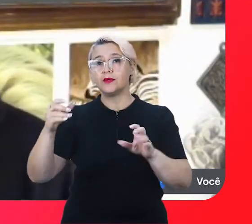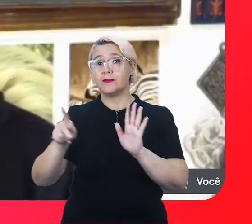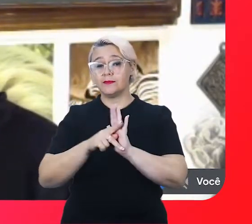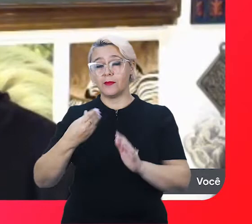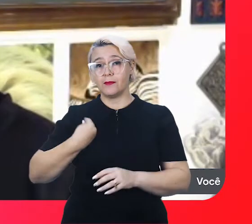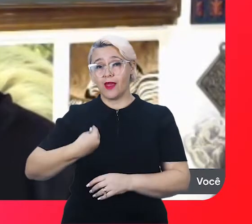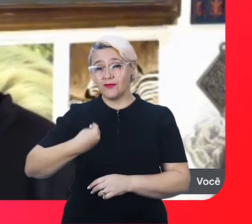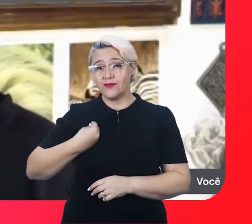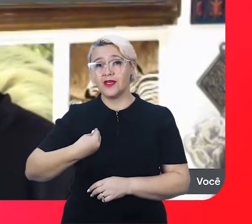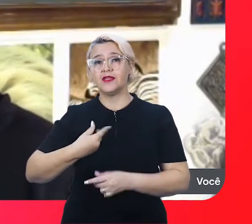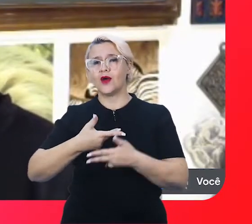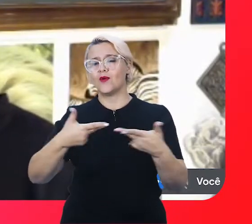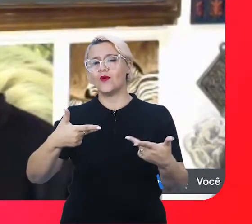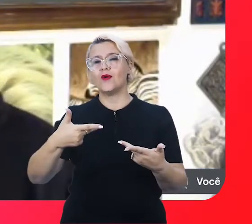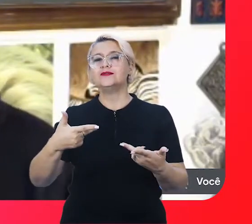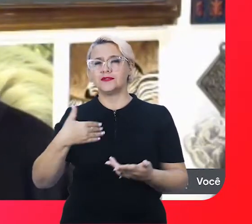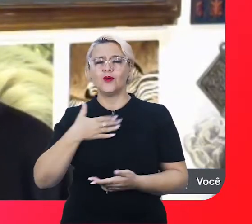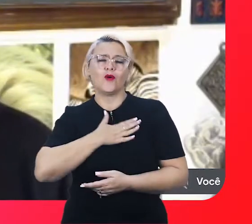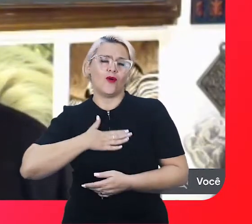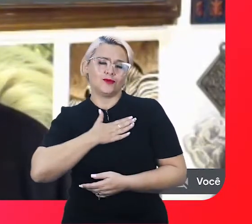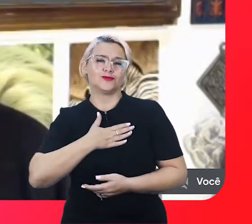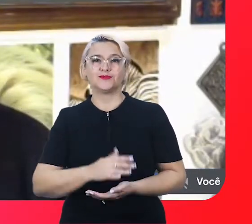vida e às coisas que eu gosto.